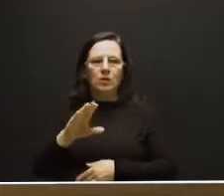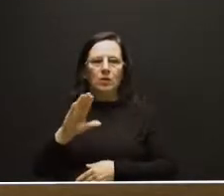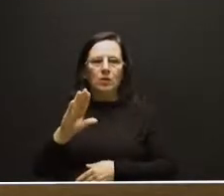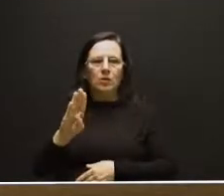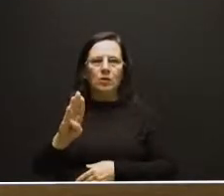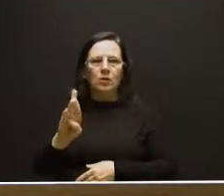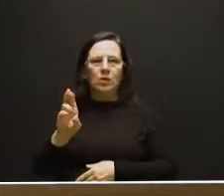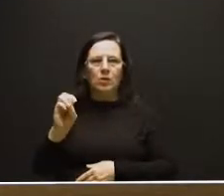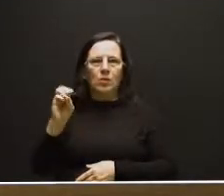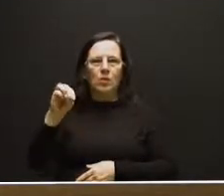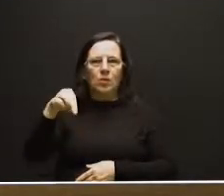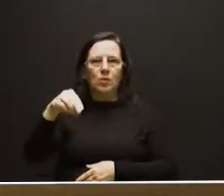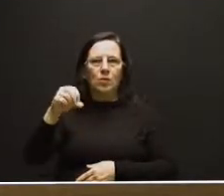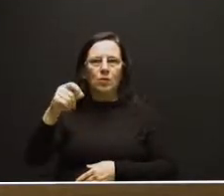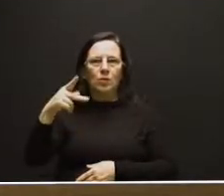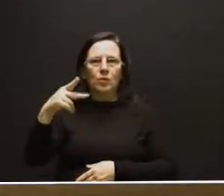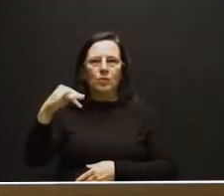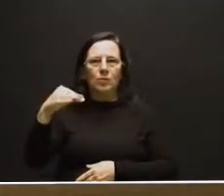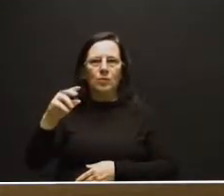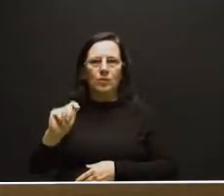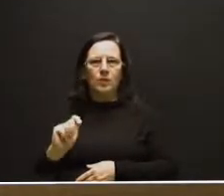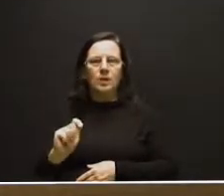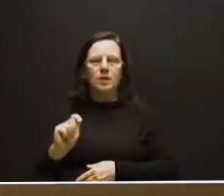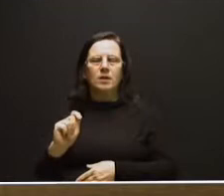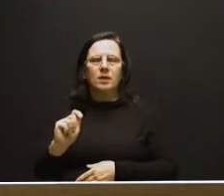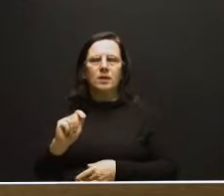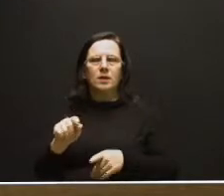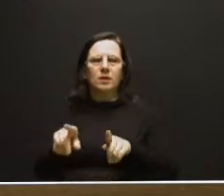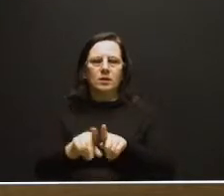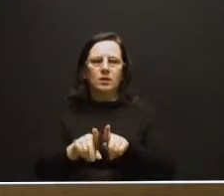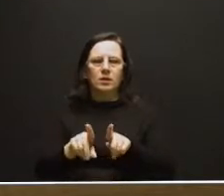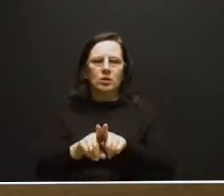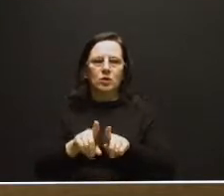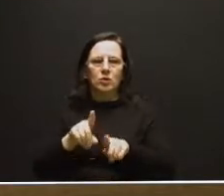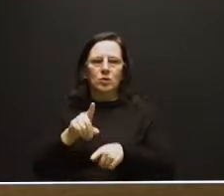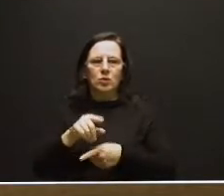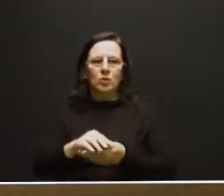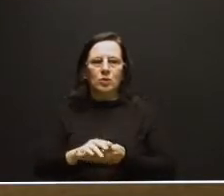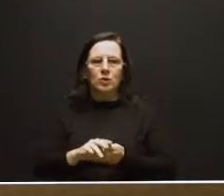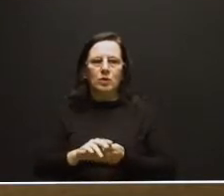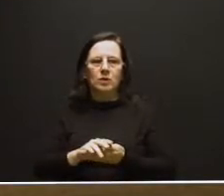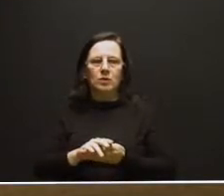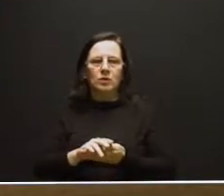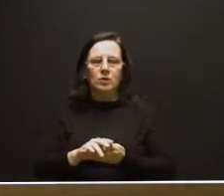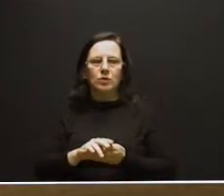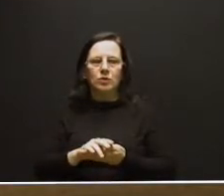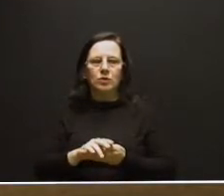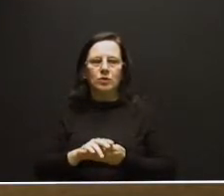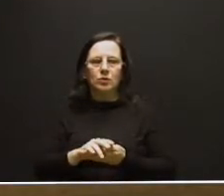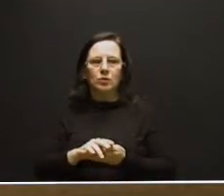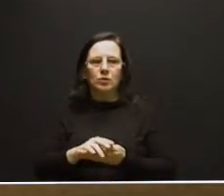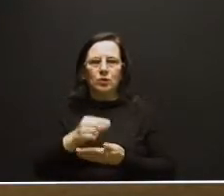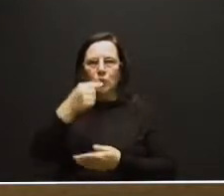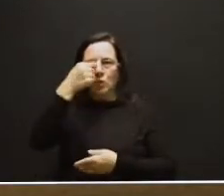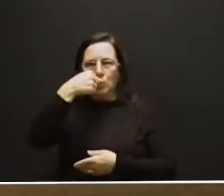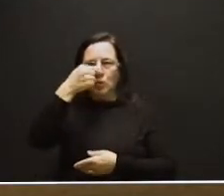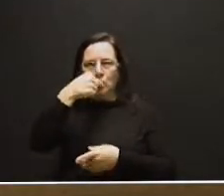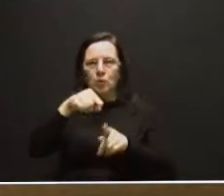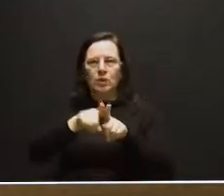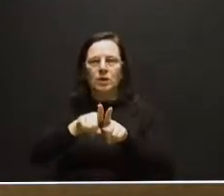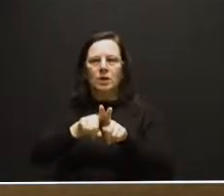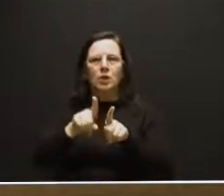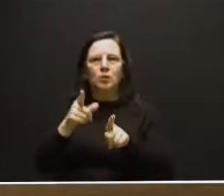que quem senhores vereadores ele está com um dos pontos do nariz aqui um dos canais está